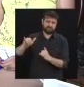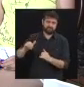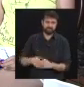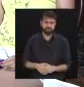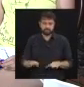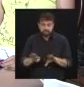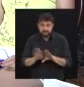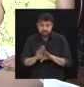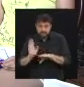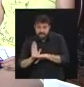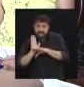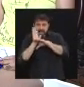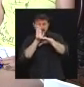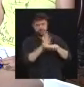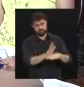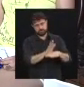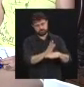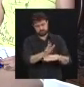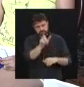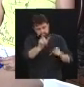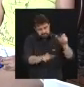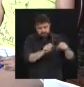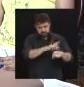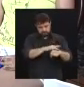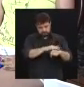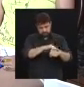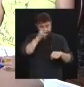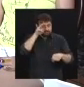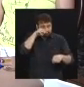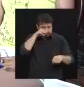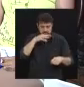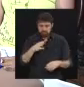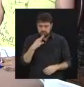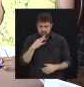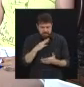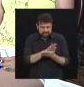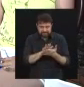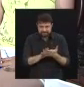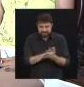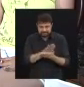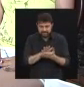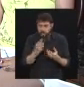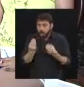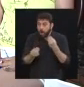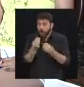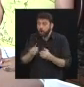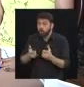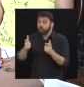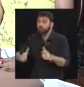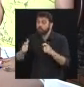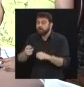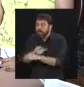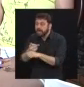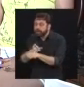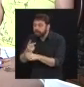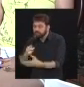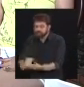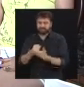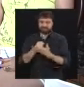também ajudar, né, quem tem e desconhece e que também não sabe onde procurar ajuda,